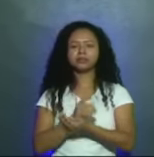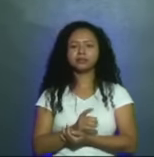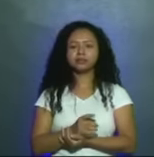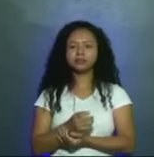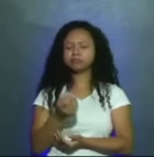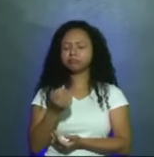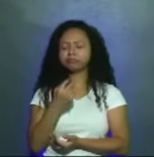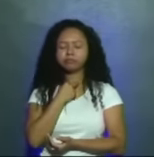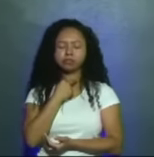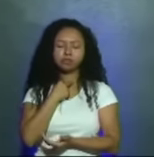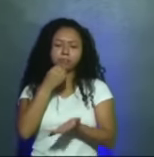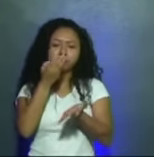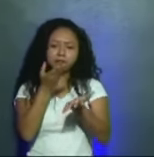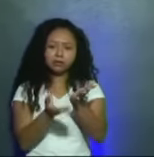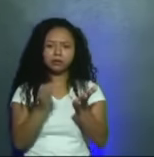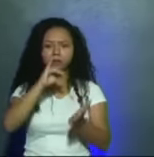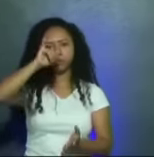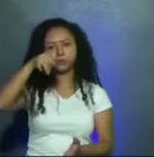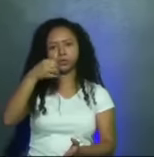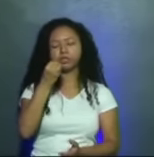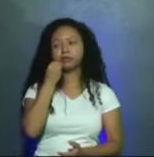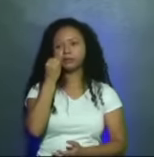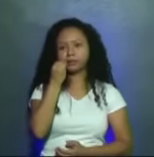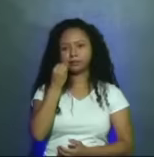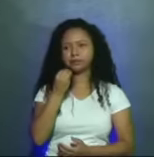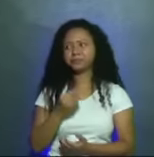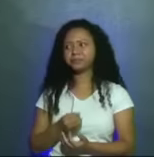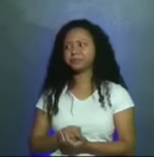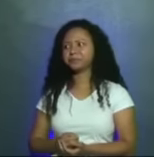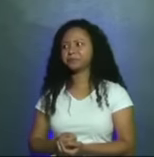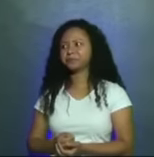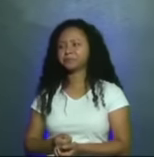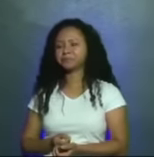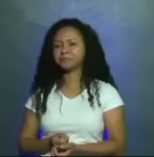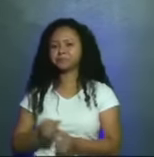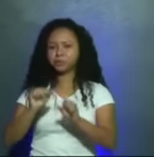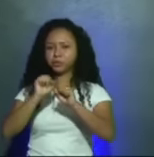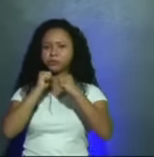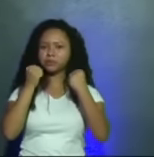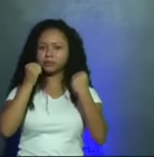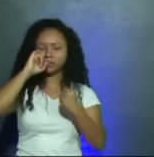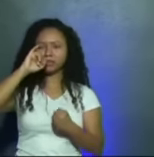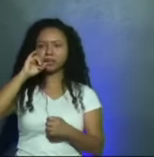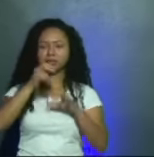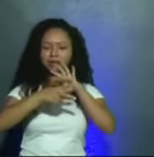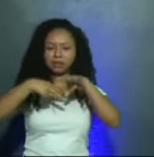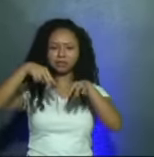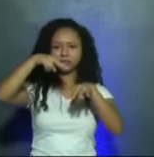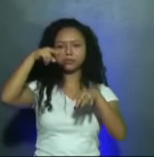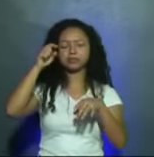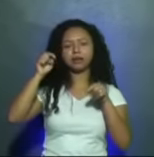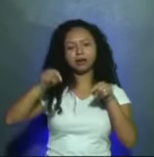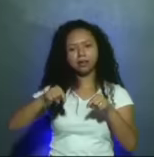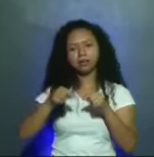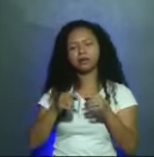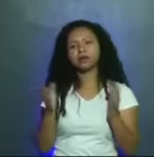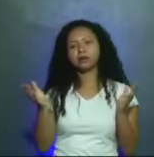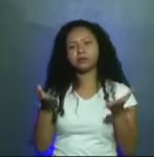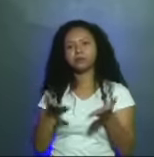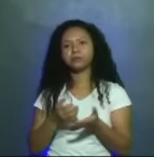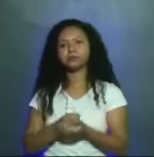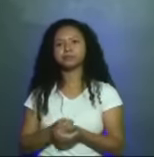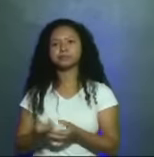oportunidade. Poder de Deus, o poder da ressurreição está aqui hoje. Está trazendo vida para